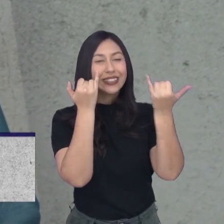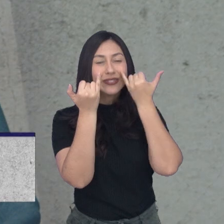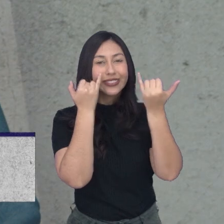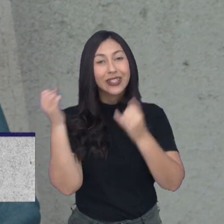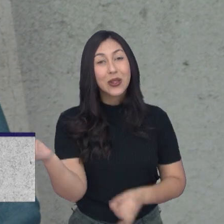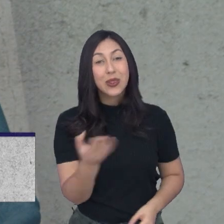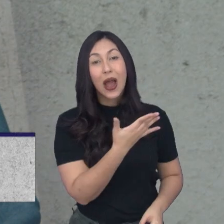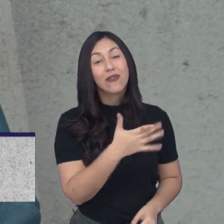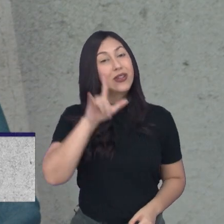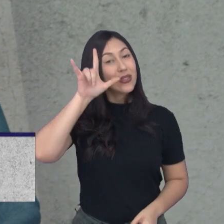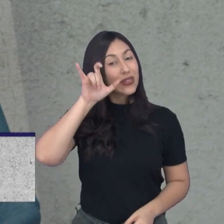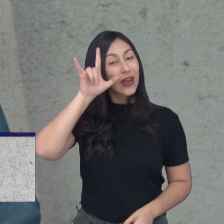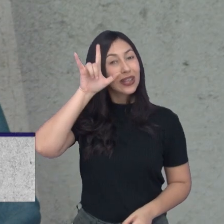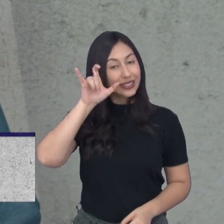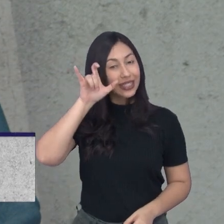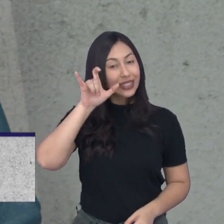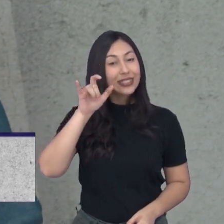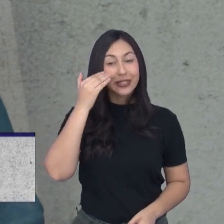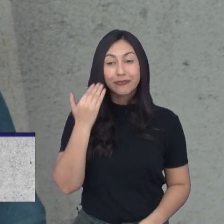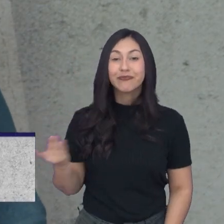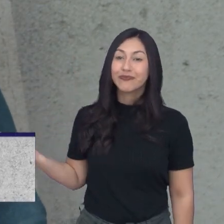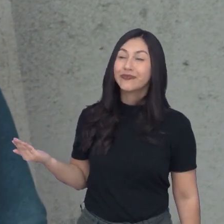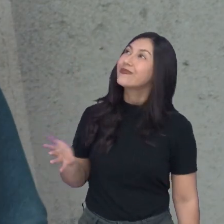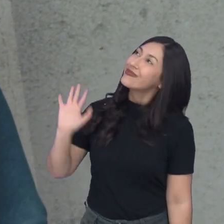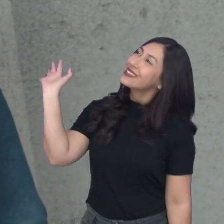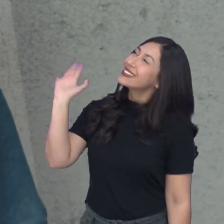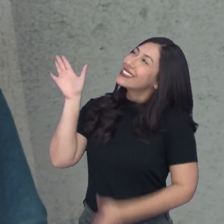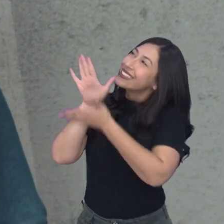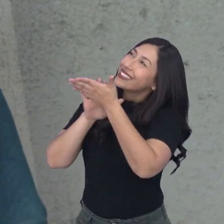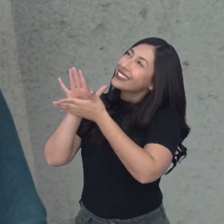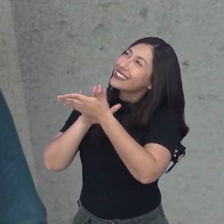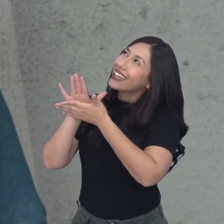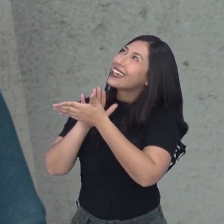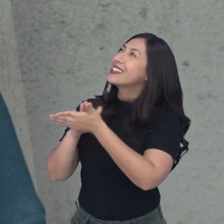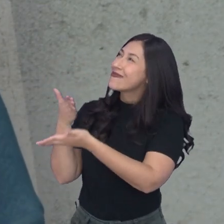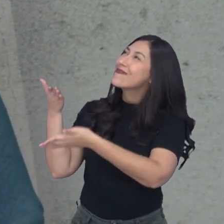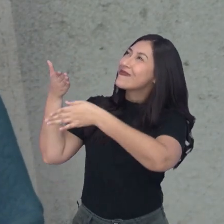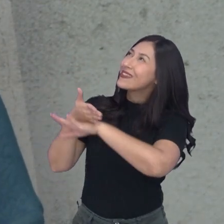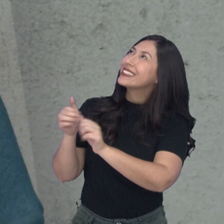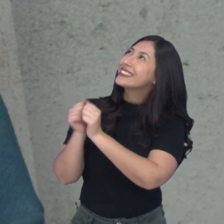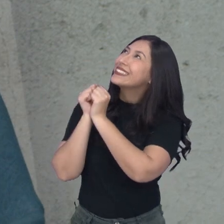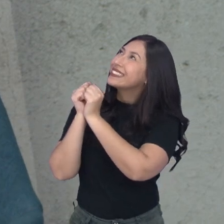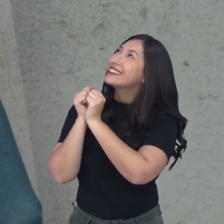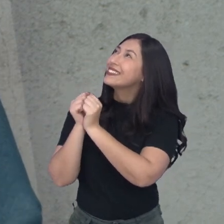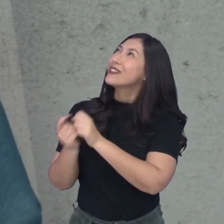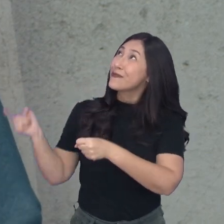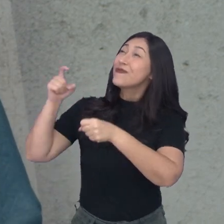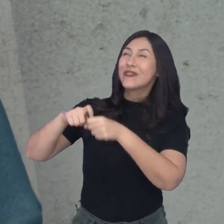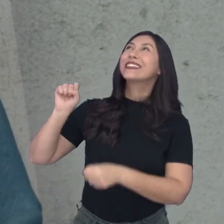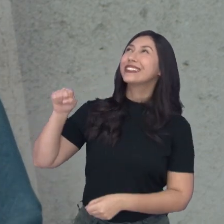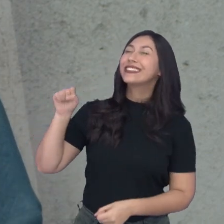nosso Instagram, no @TVCâmaraSJC. Tamires, muito obrigada, viu, por participar aqui do nosso Estação Mercado. Volto sempre,